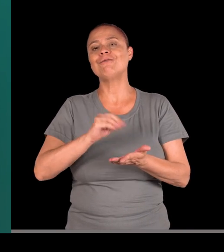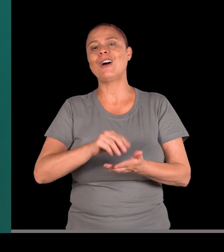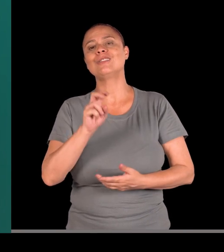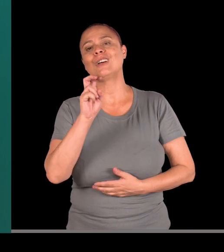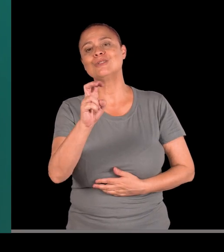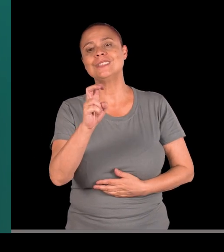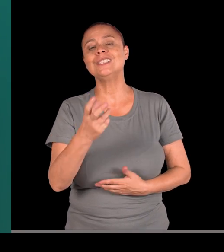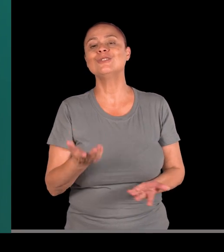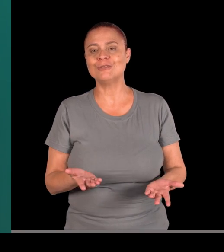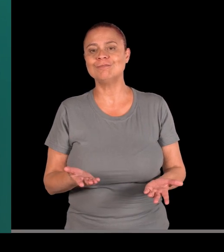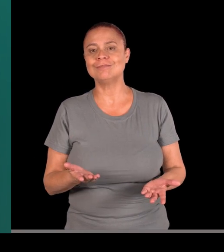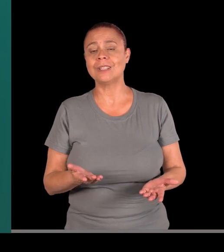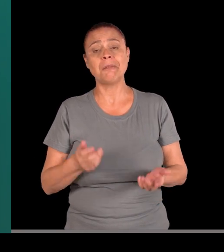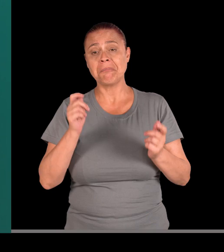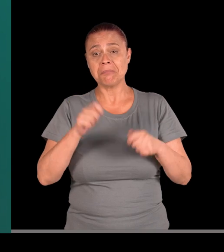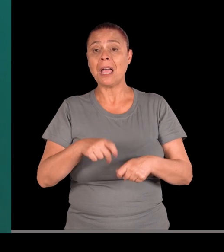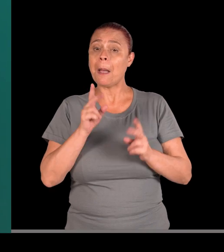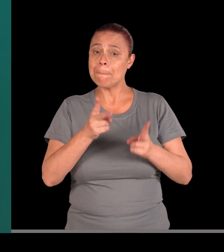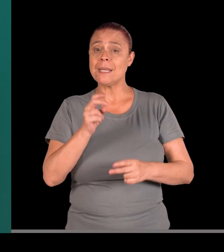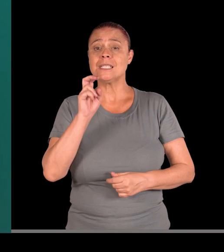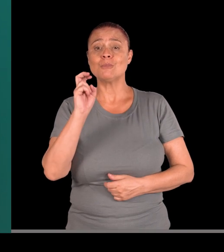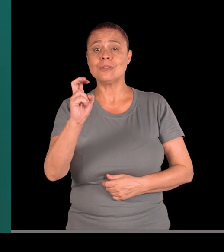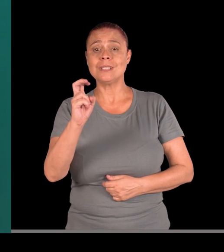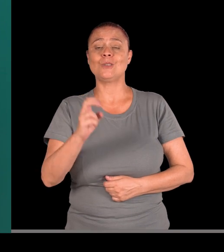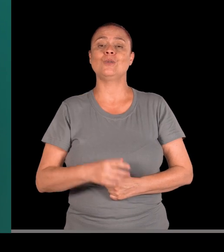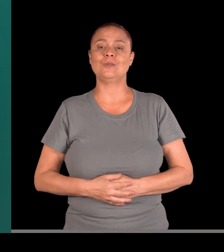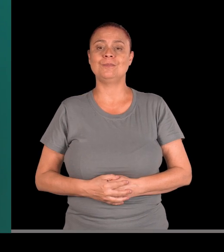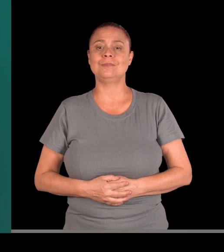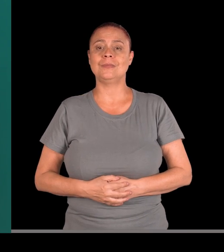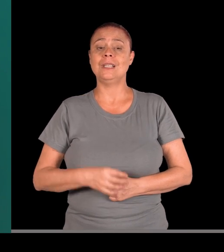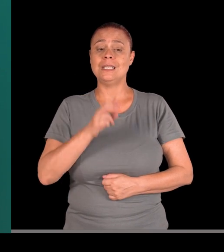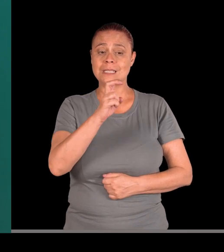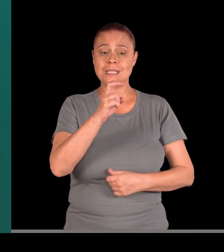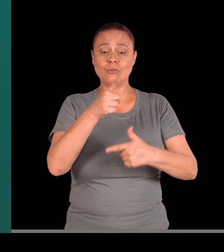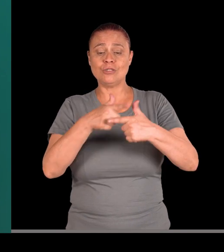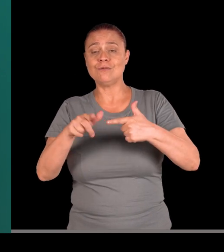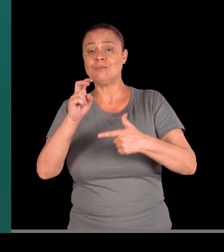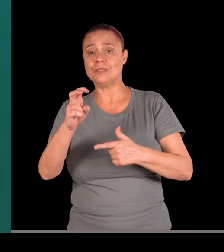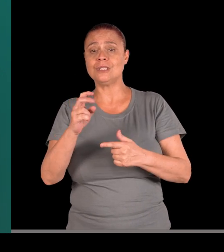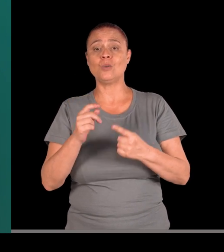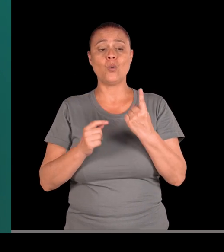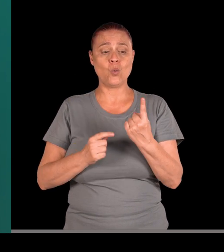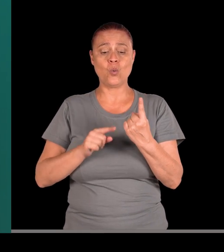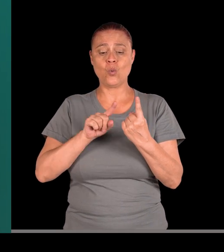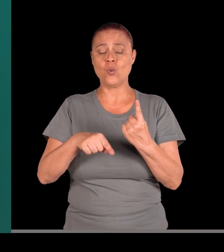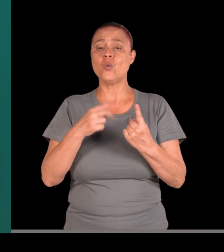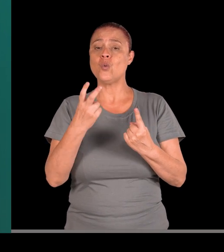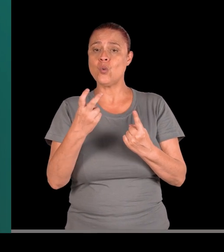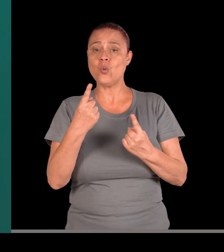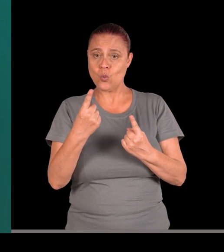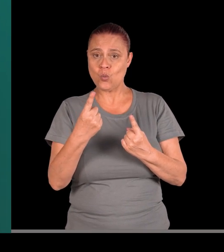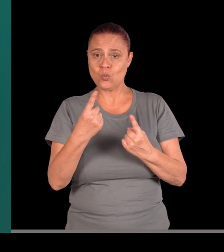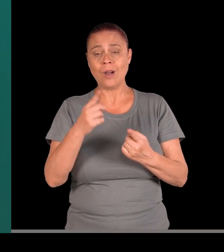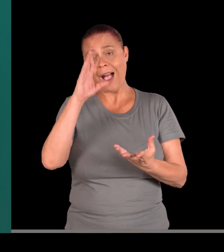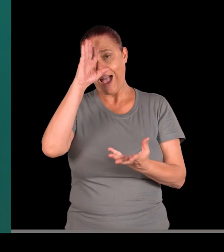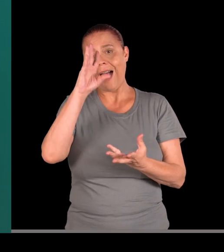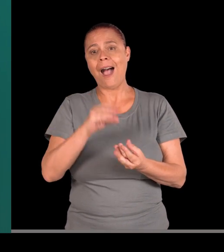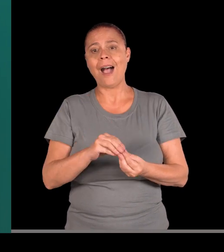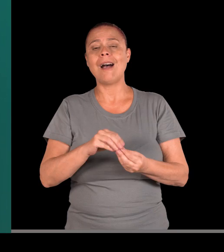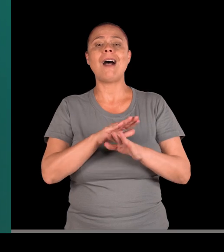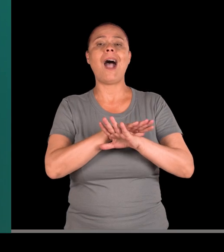E ainda tem o número 5. O 5 eu só posso dividir por 5. 5 dividido por 5 dá 1. E